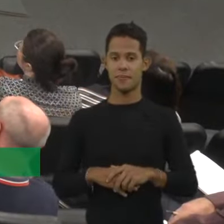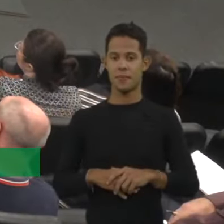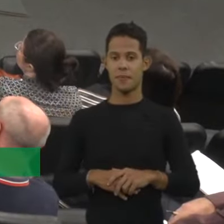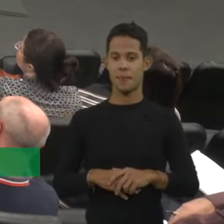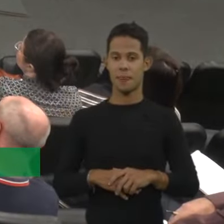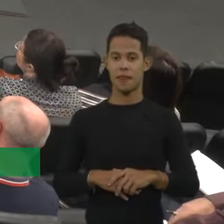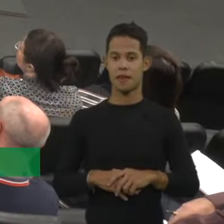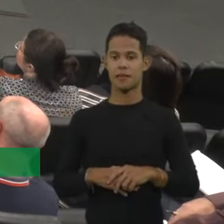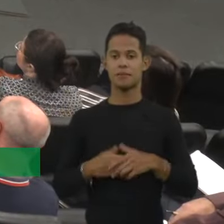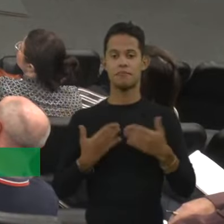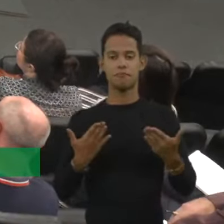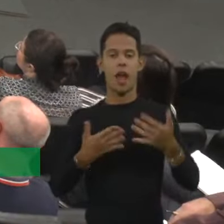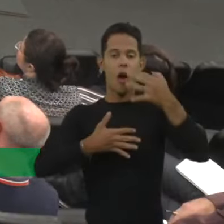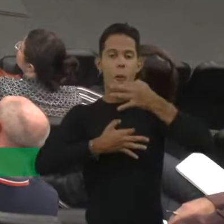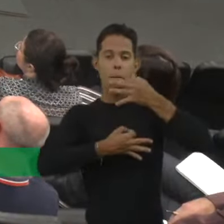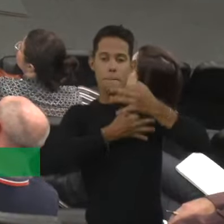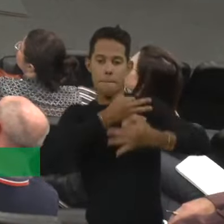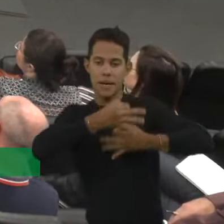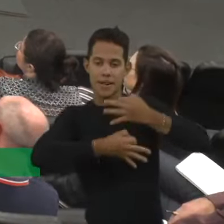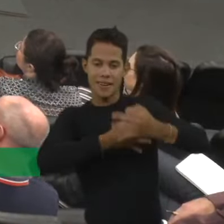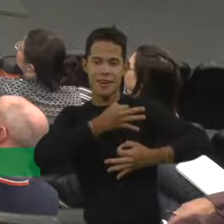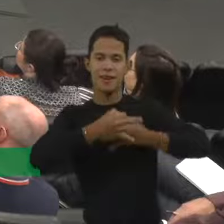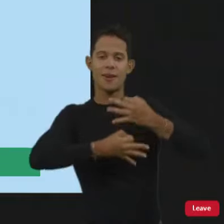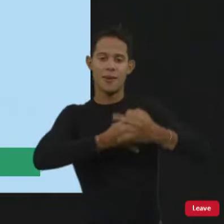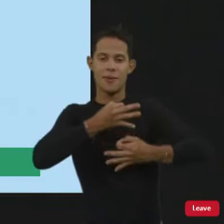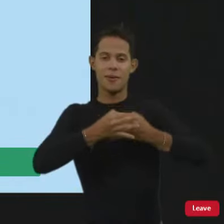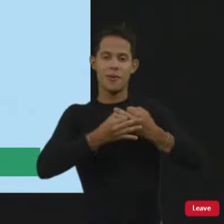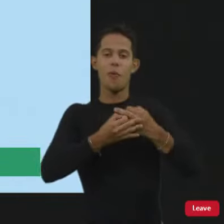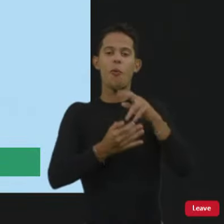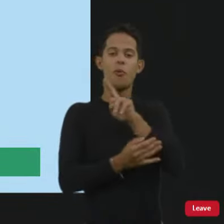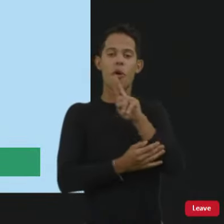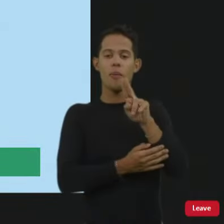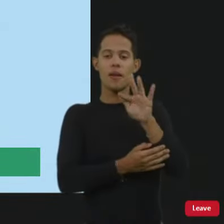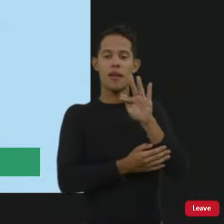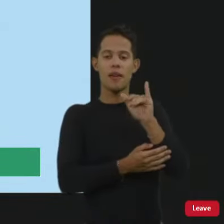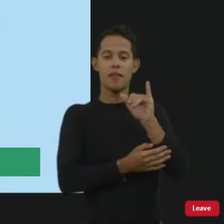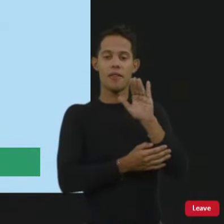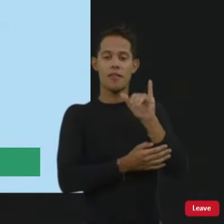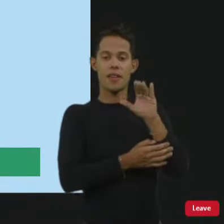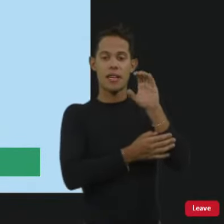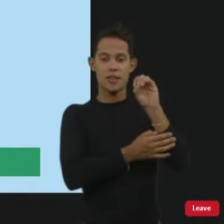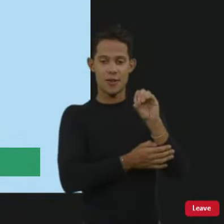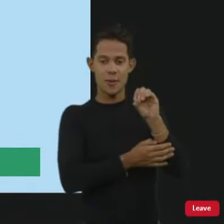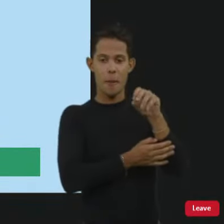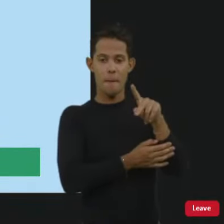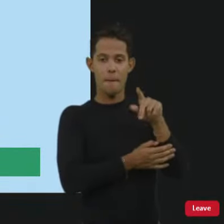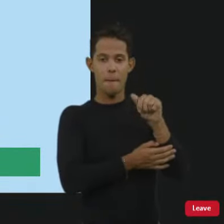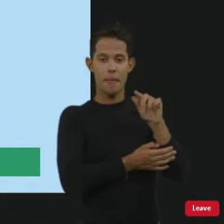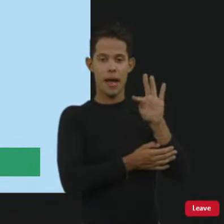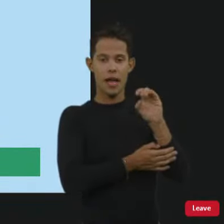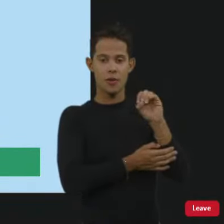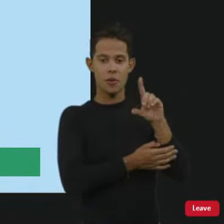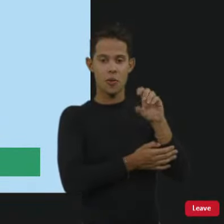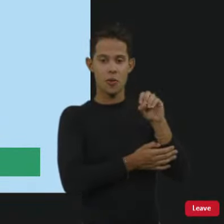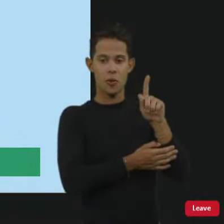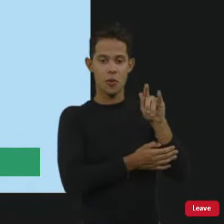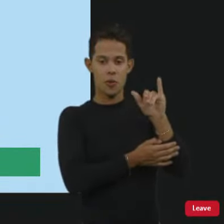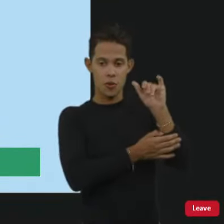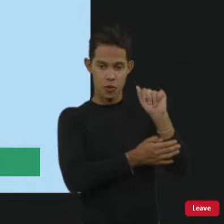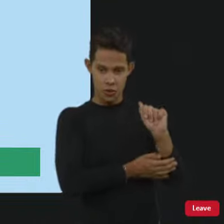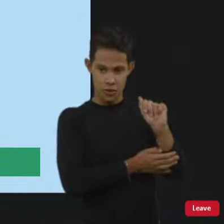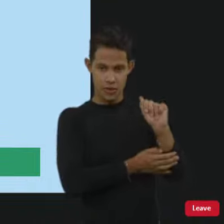Do ponto de vista, a gente chama isso de fisiopatologia, né? O mecanismo da doença. O mecanismo dessa doença